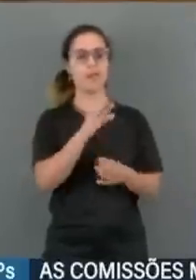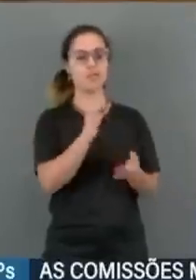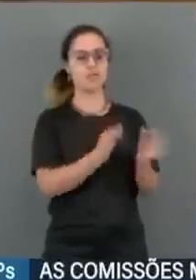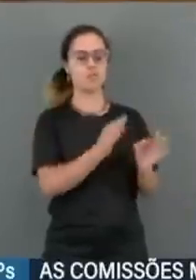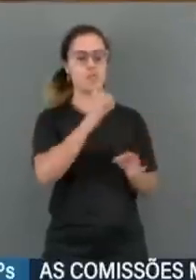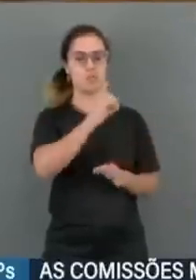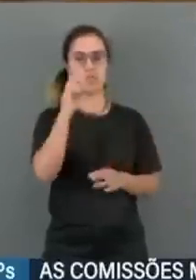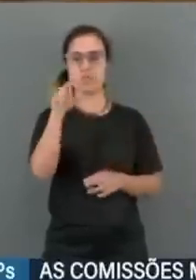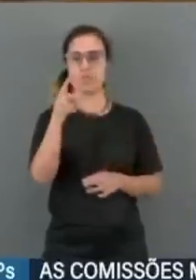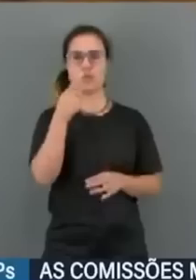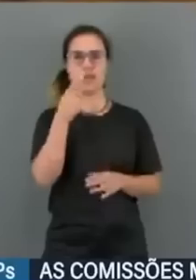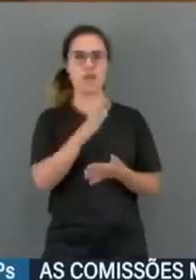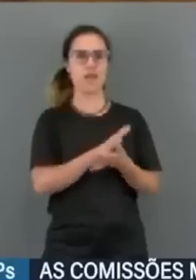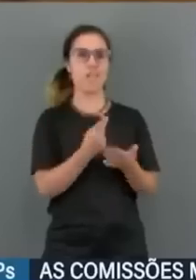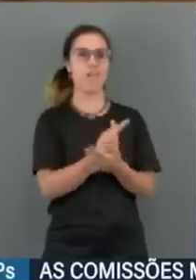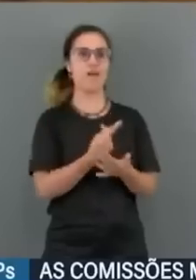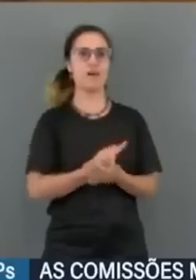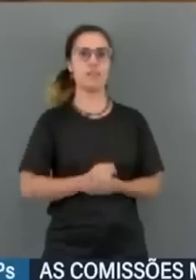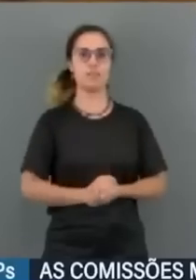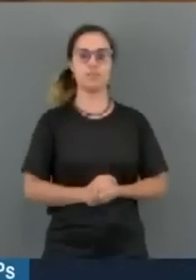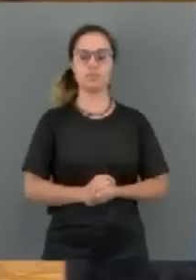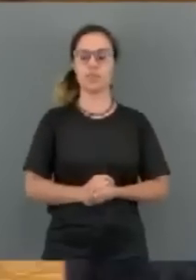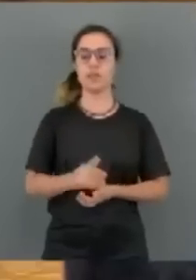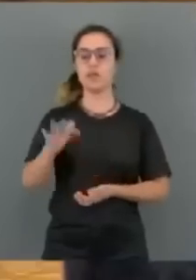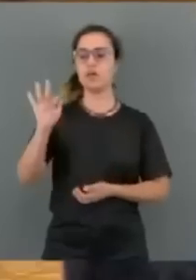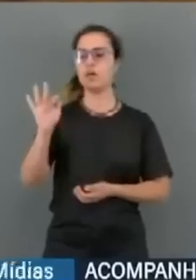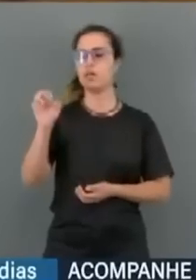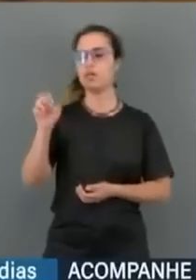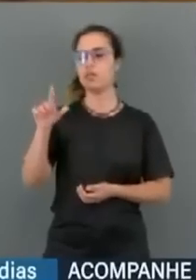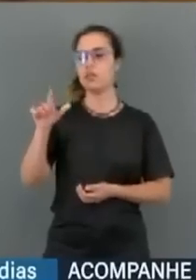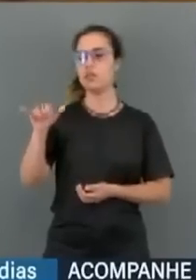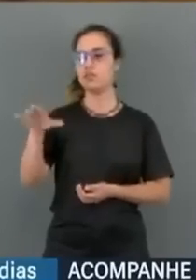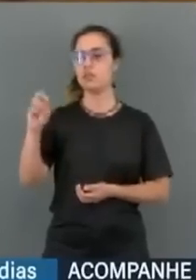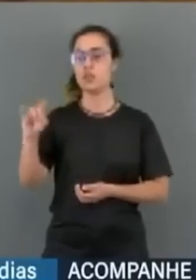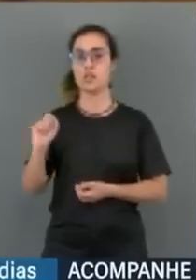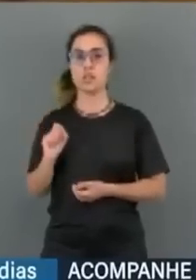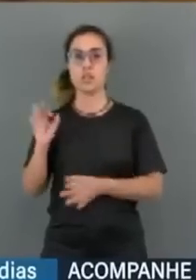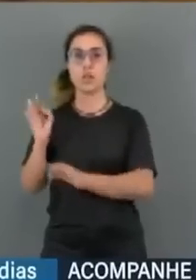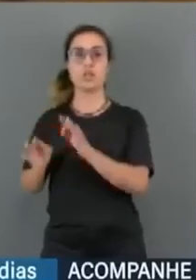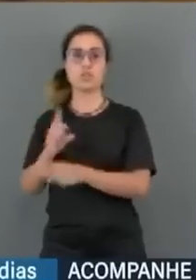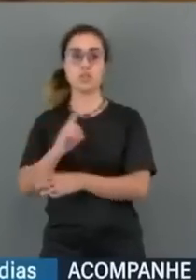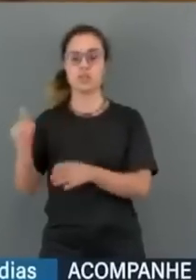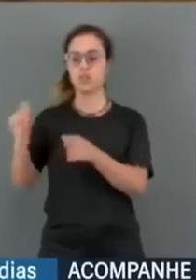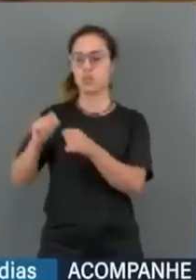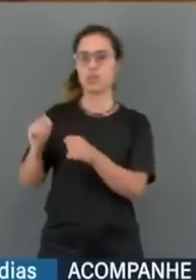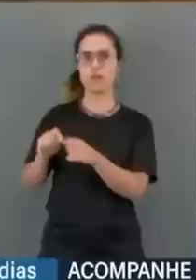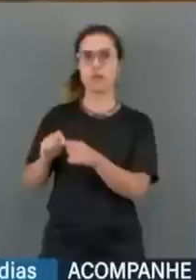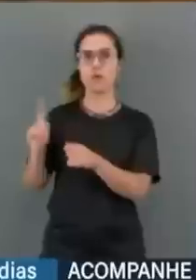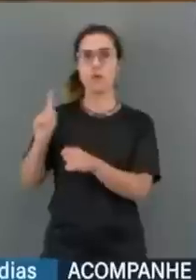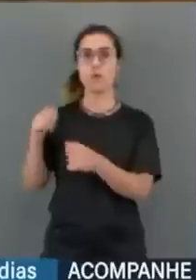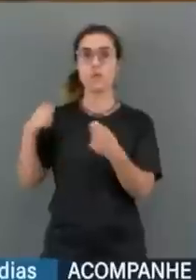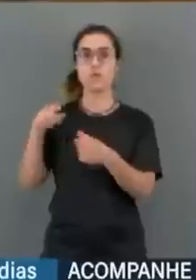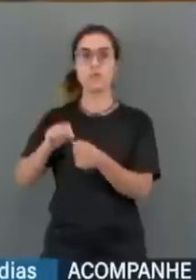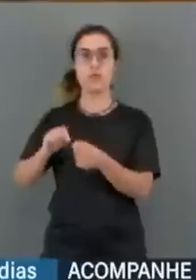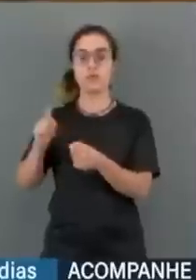acabou de relatar uma história que ele contou aqui, que a justiça de Deus foi feita. Então o que a gente tem que fazer aqui é não abaixar a cabeça de